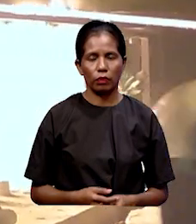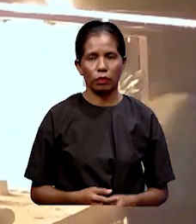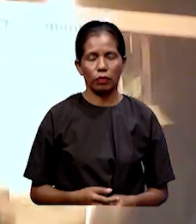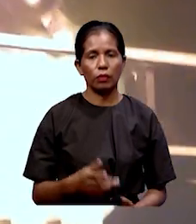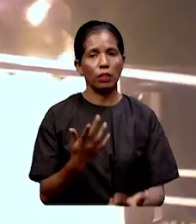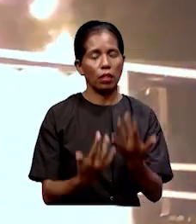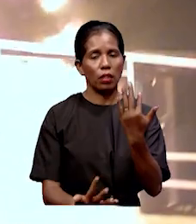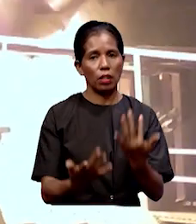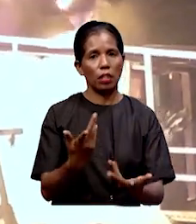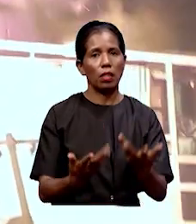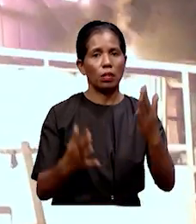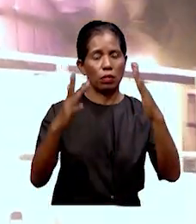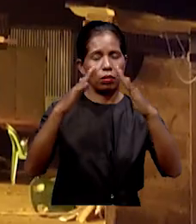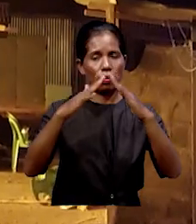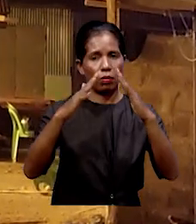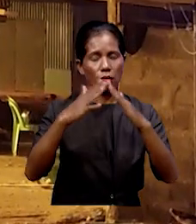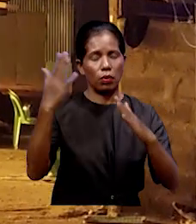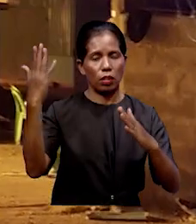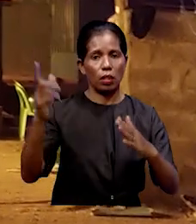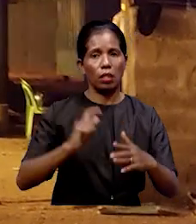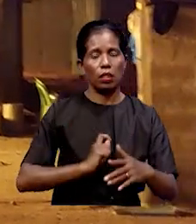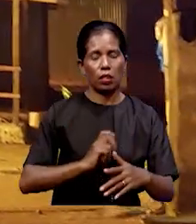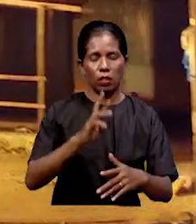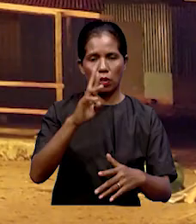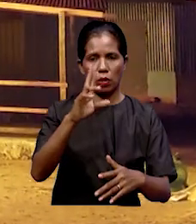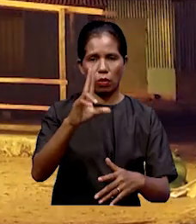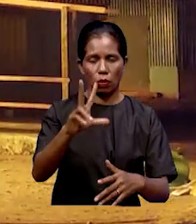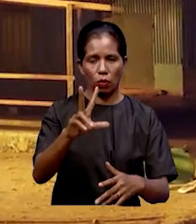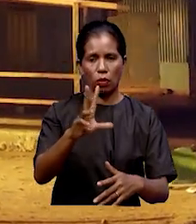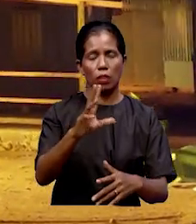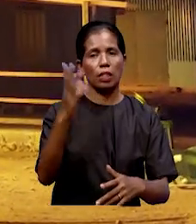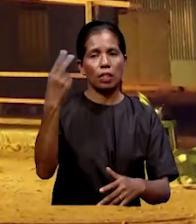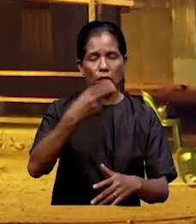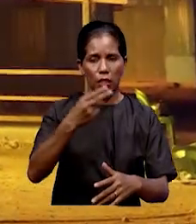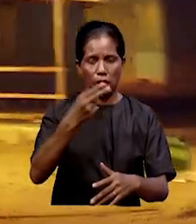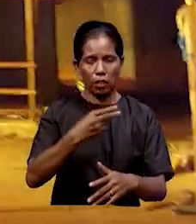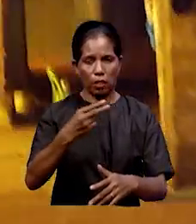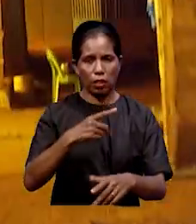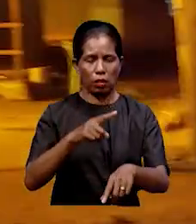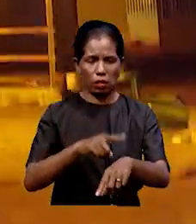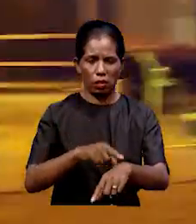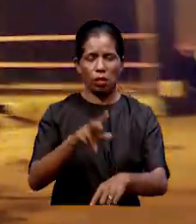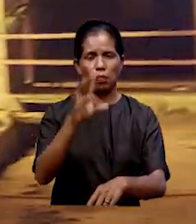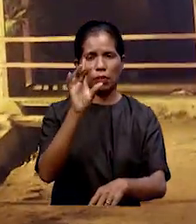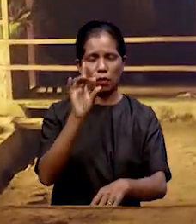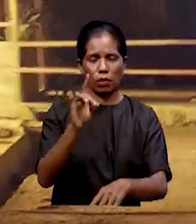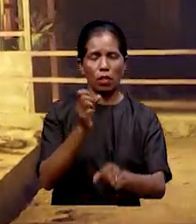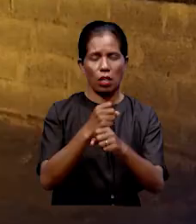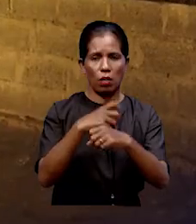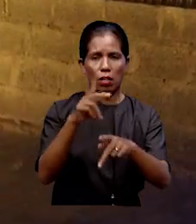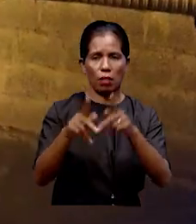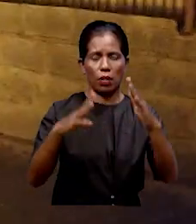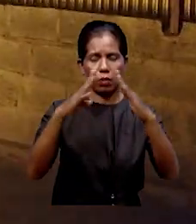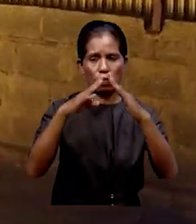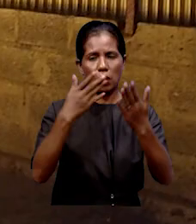Incêndio aiaan uma e a quarentena aldeia Terra Santa, Suku Madohi, acontece e a quinta-feira mais ou menos Tukuhitukalan, neve resulta comunidade de uma